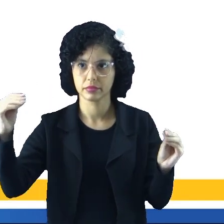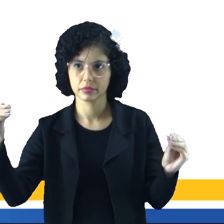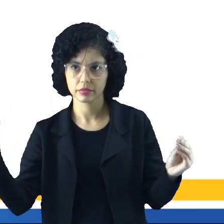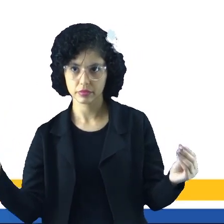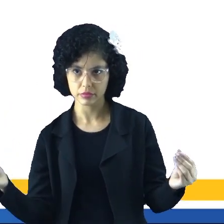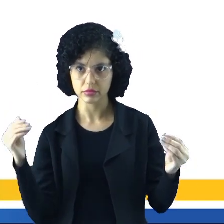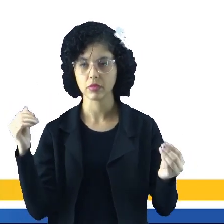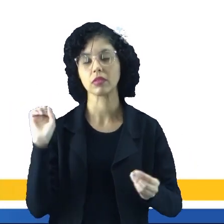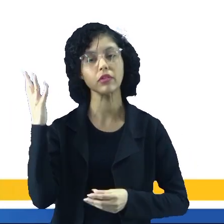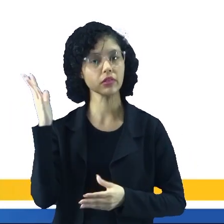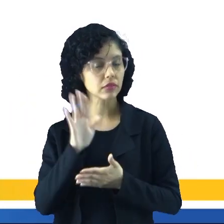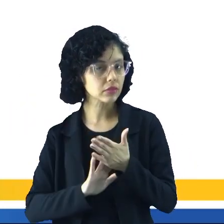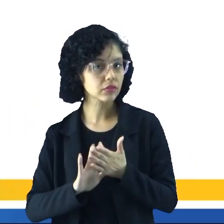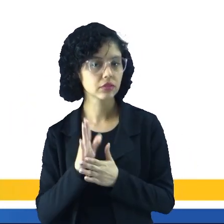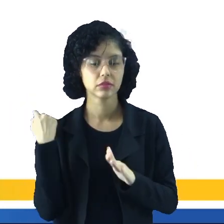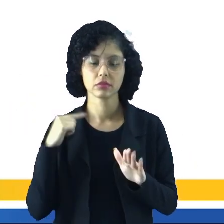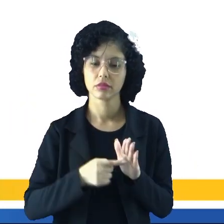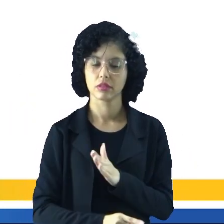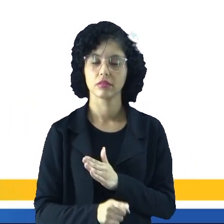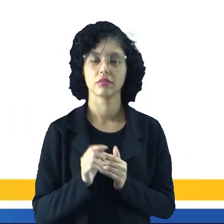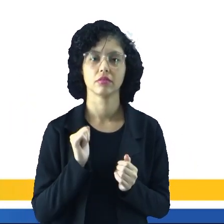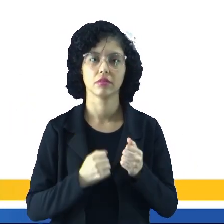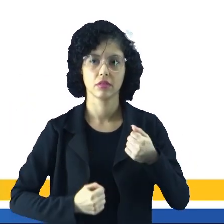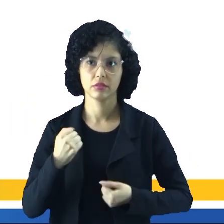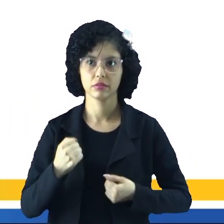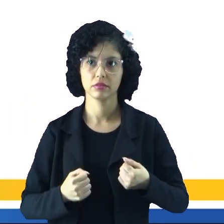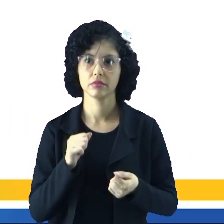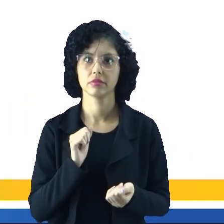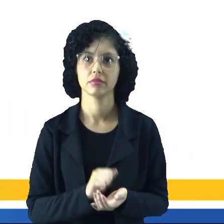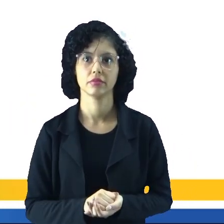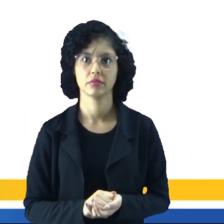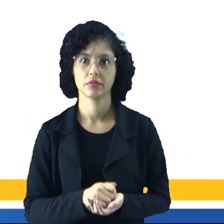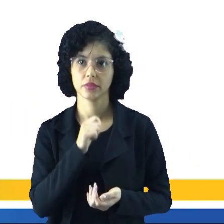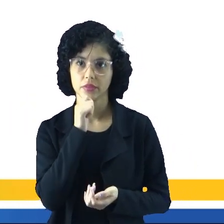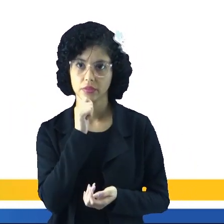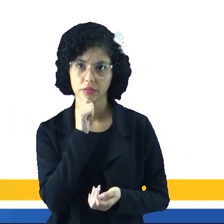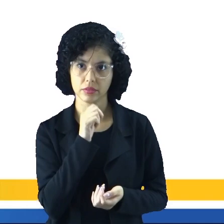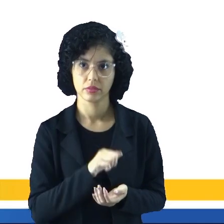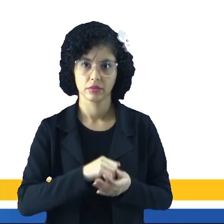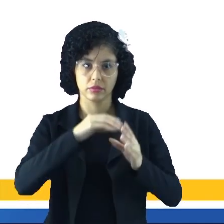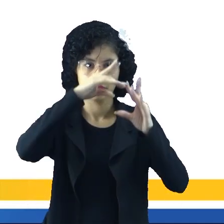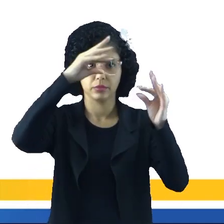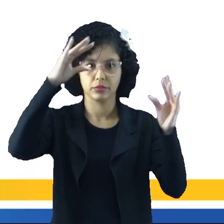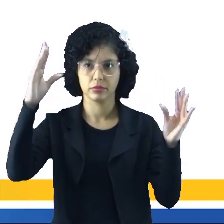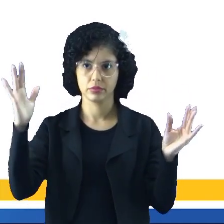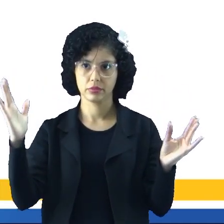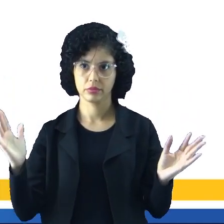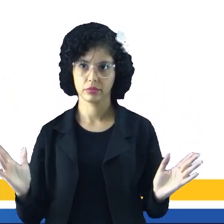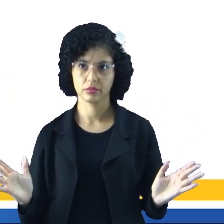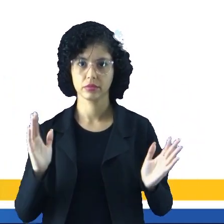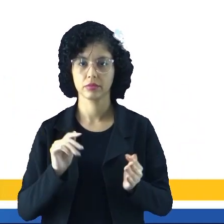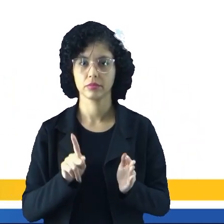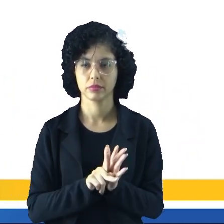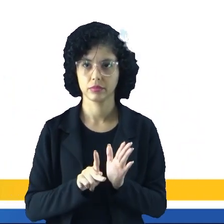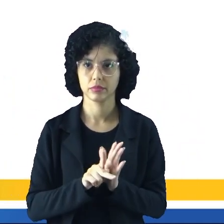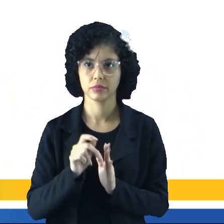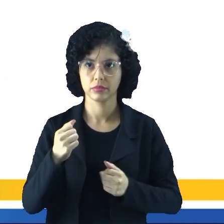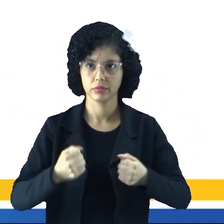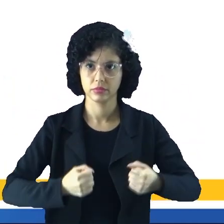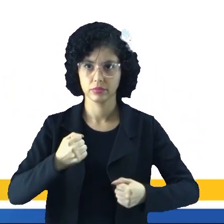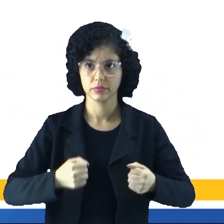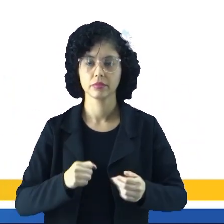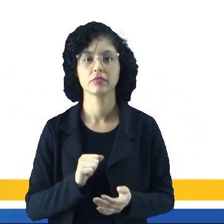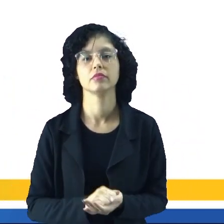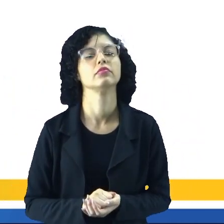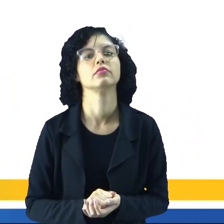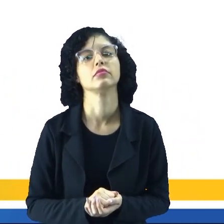seu interior não foi atingida, porque o campo elétrico ali é nulo. E as descargas estão se distribuindo ali na superfície do carro, ó, tá